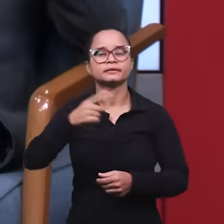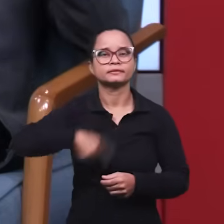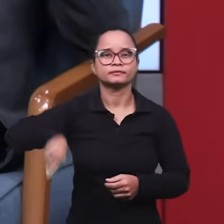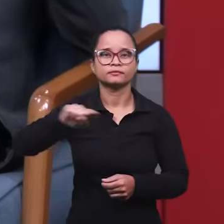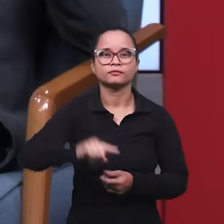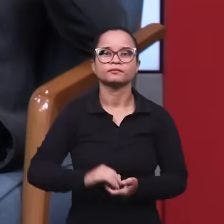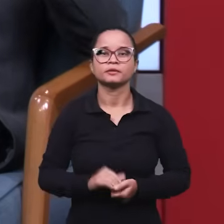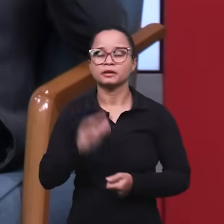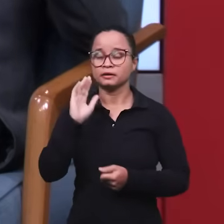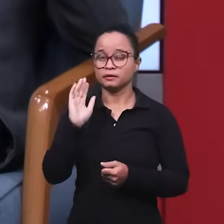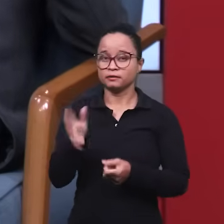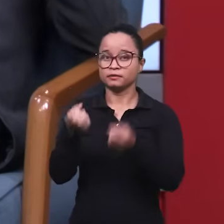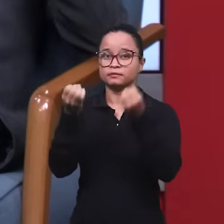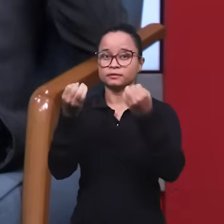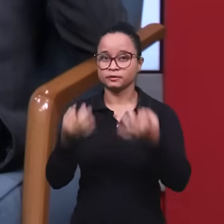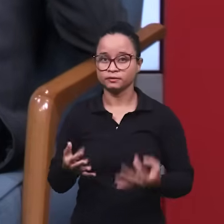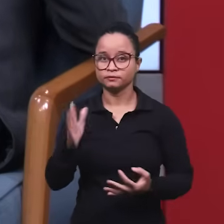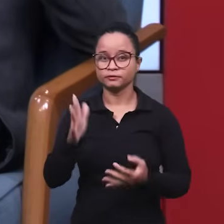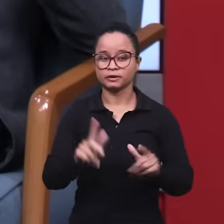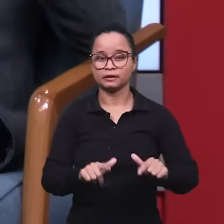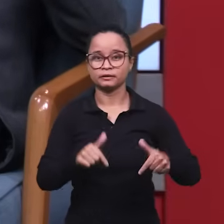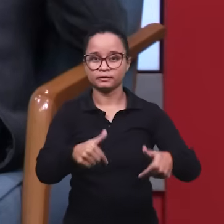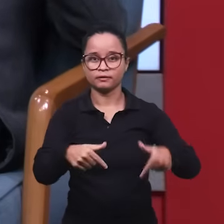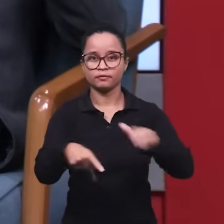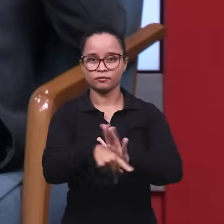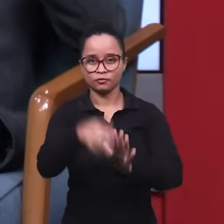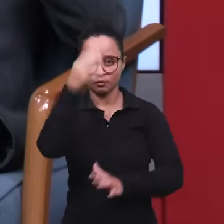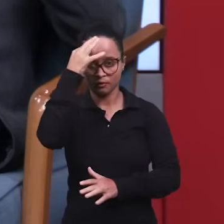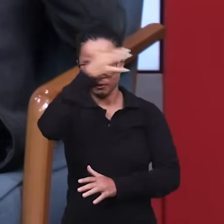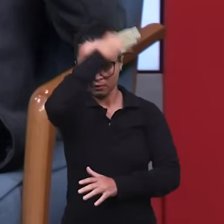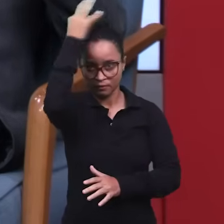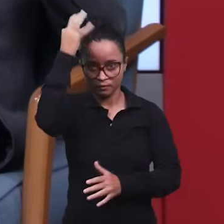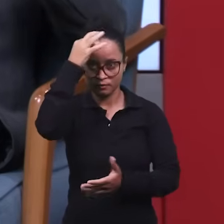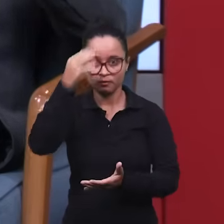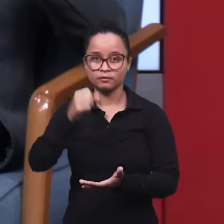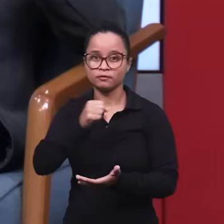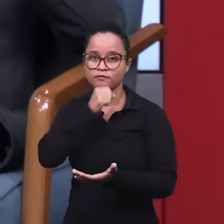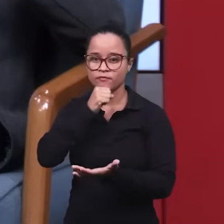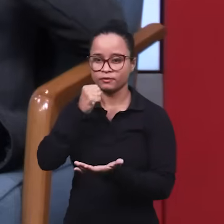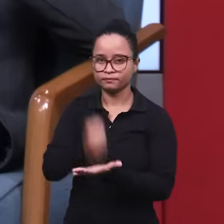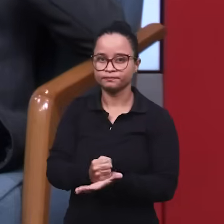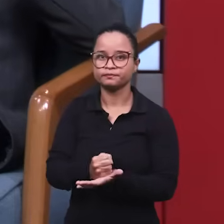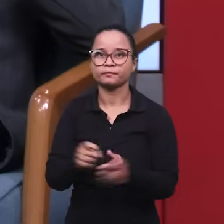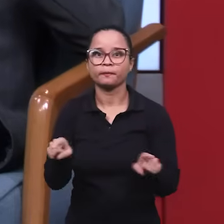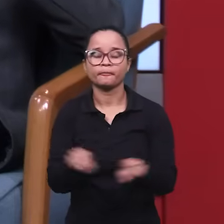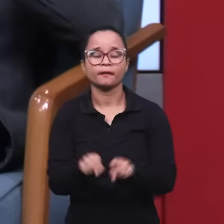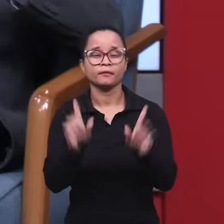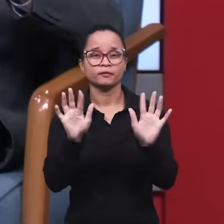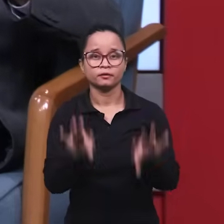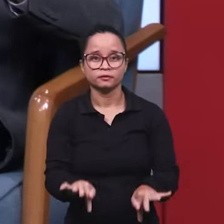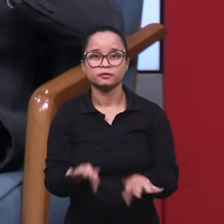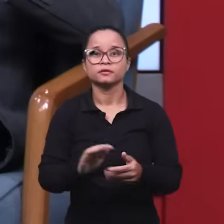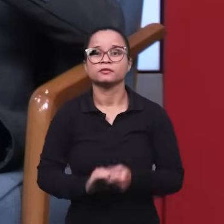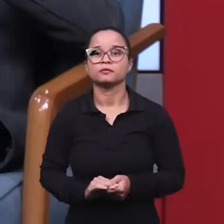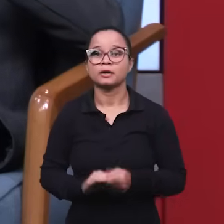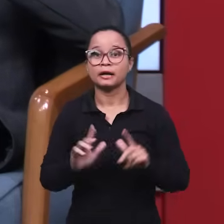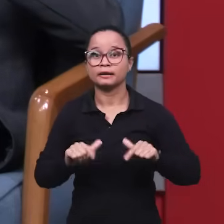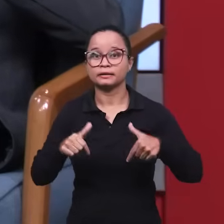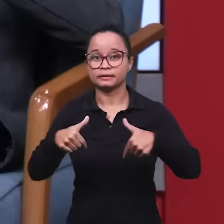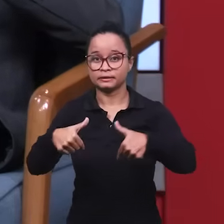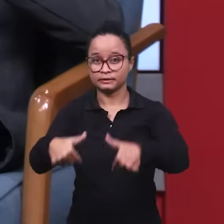nós já falamos sobre as manifestações do Espírito Santo no Velho Testamento, terminamos falando sobre